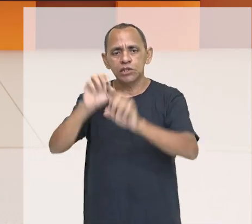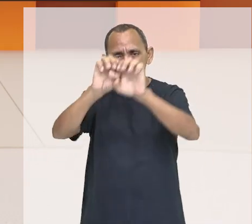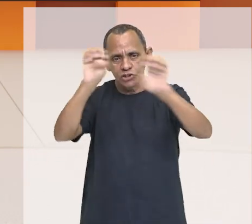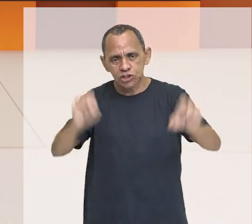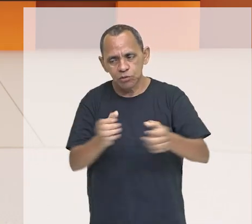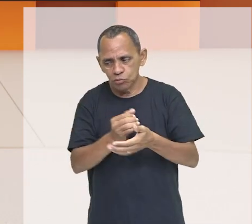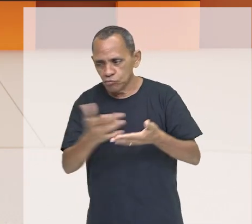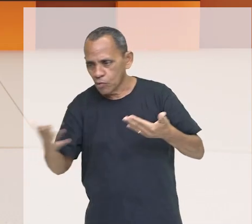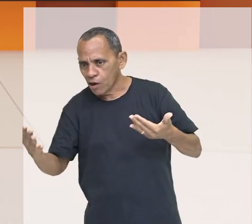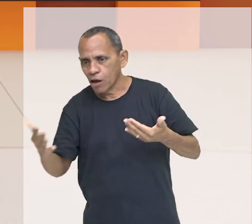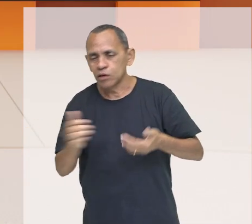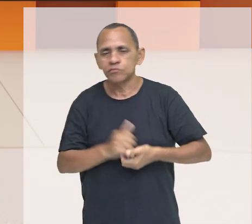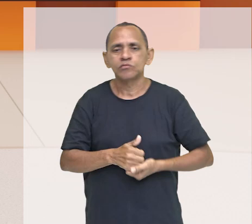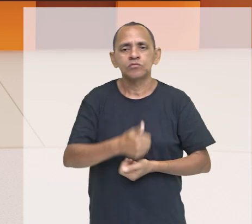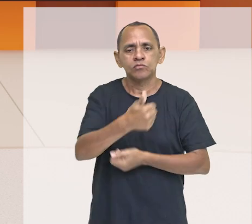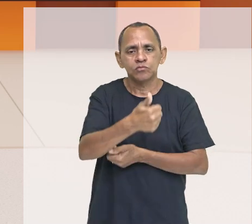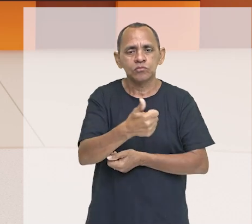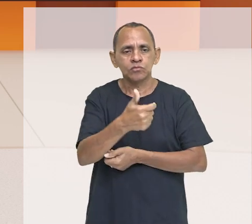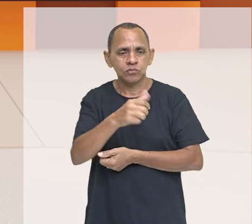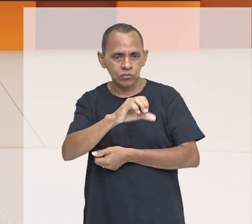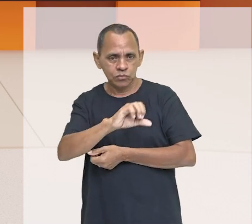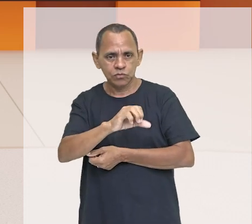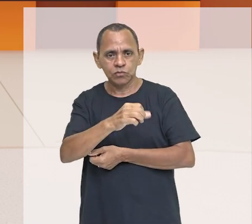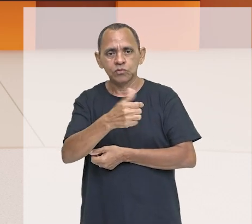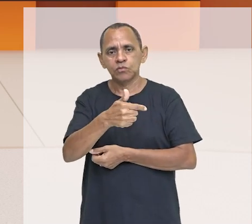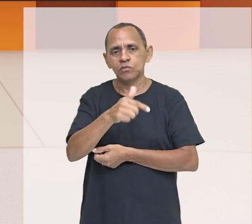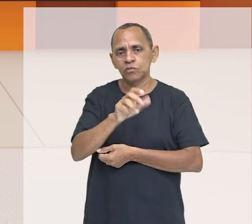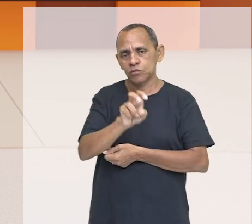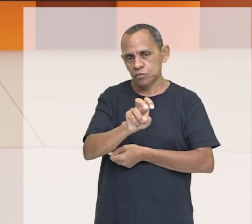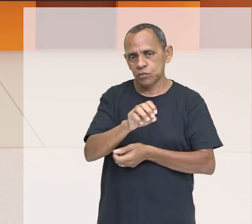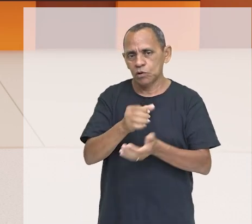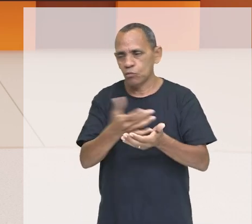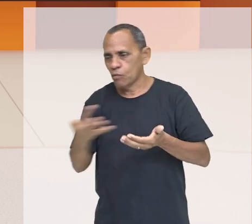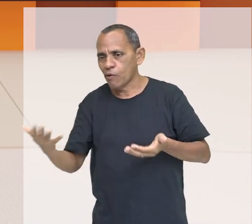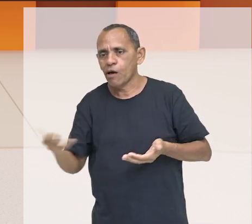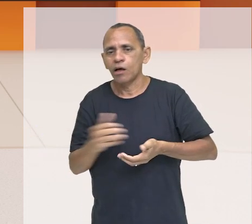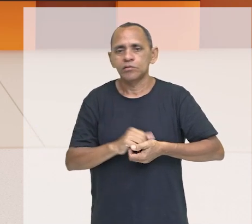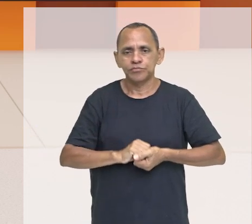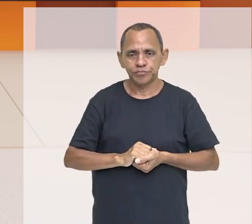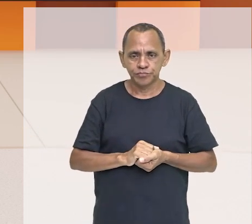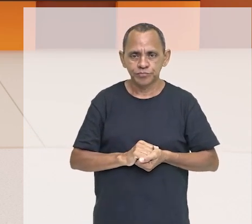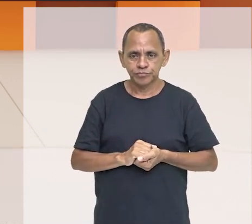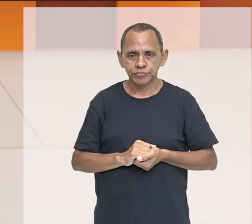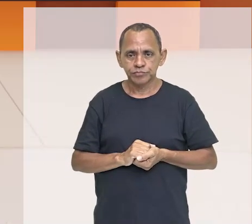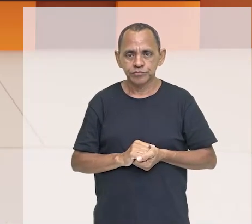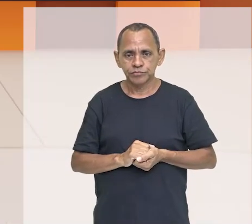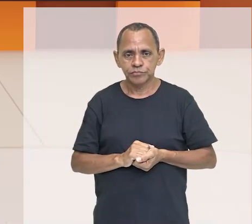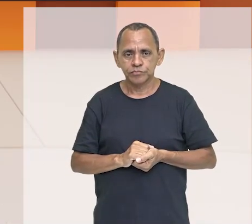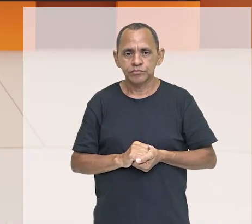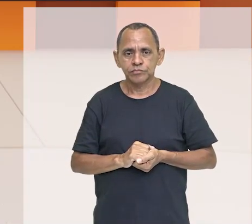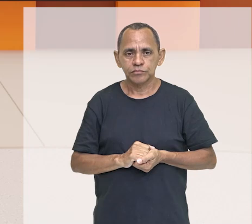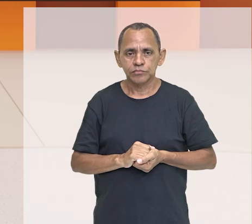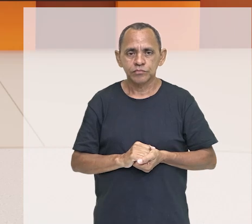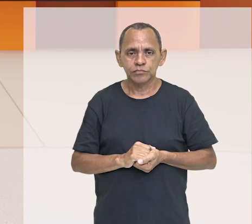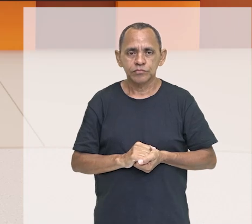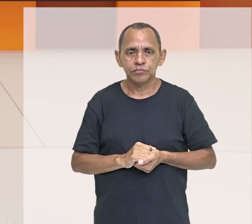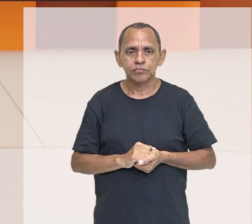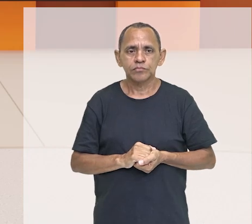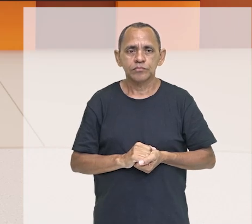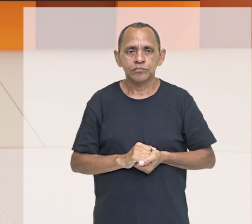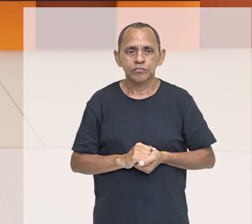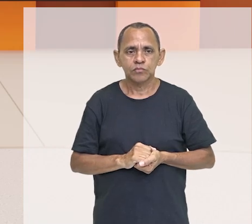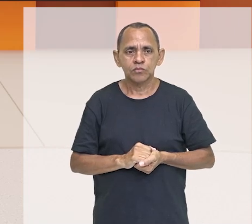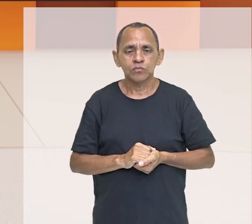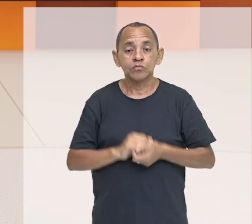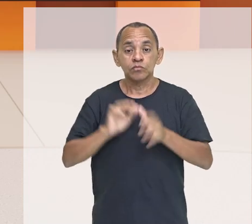1995, 1998, 2000, 2008 e 2011. Muito bem, gente, a